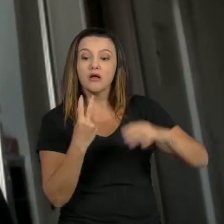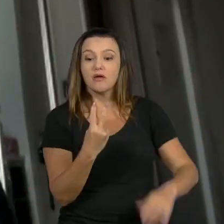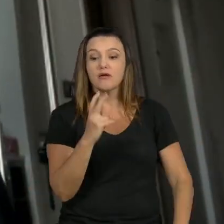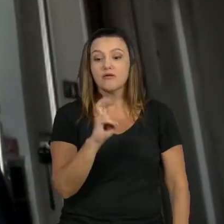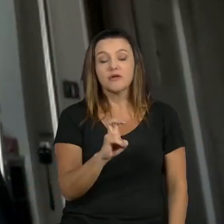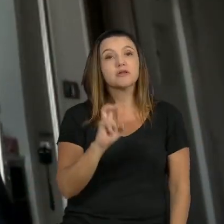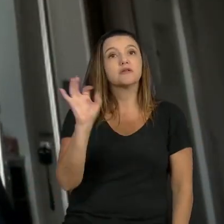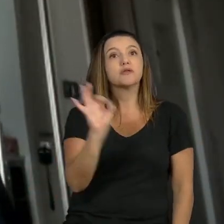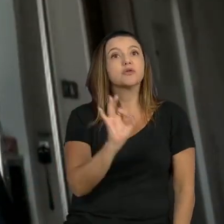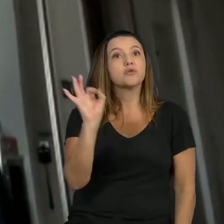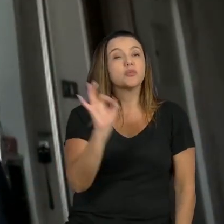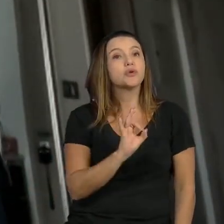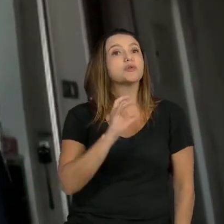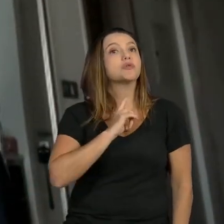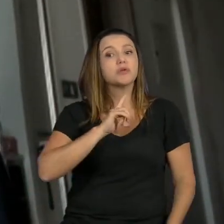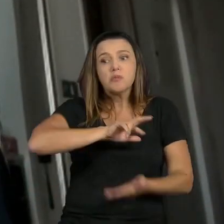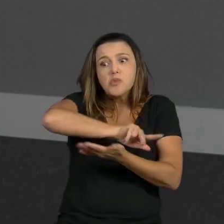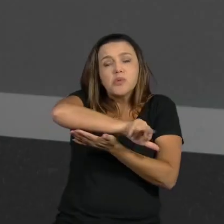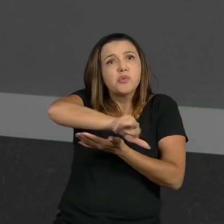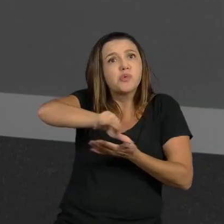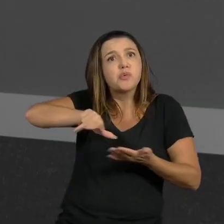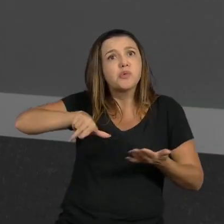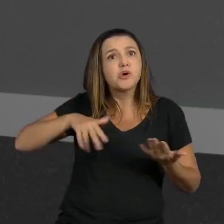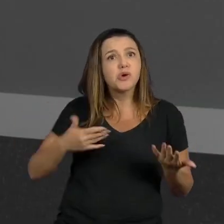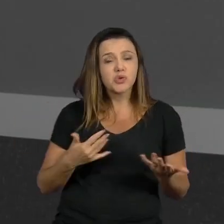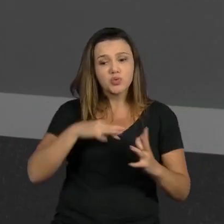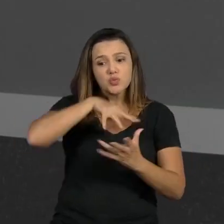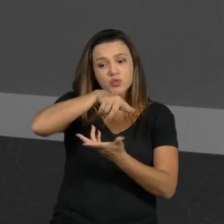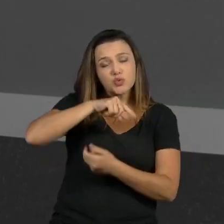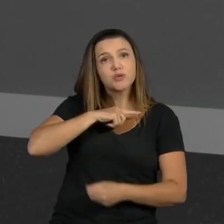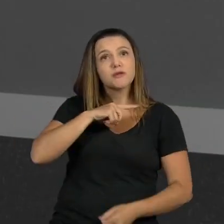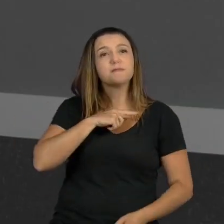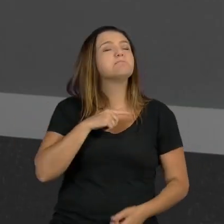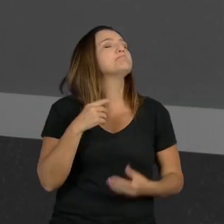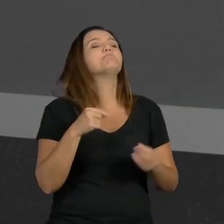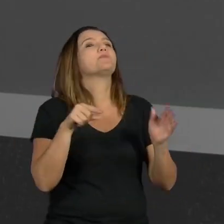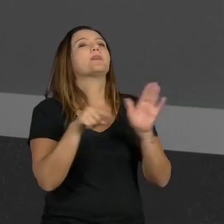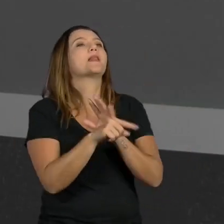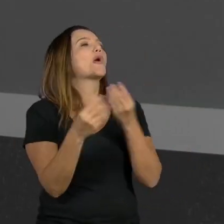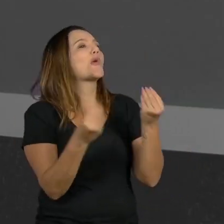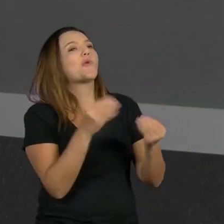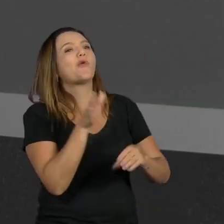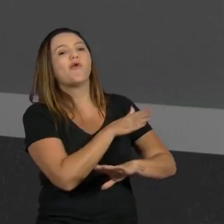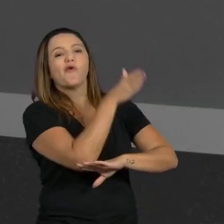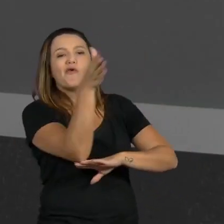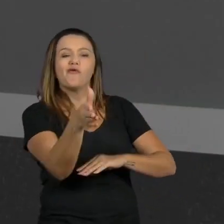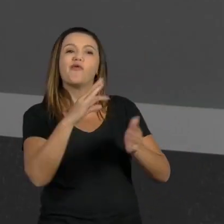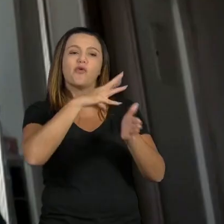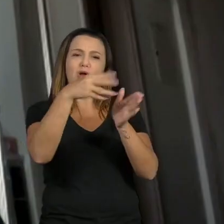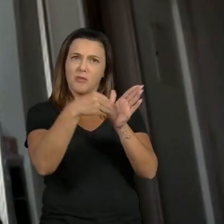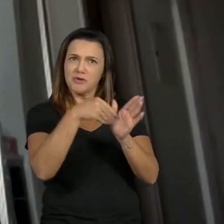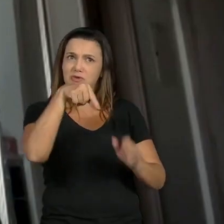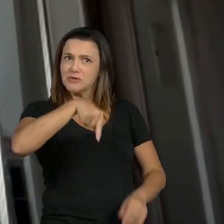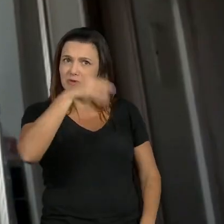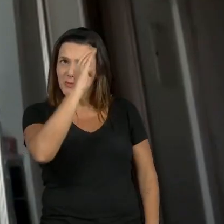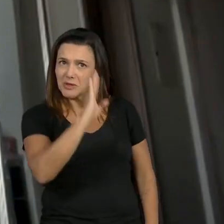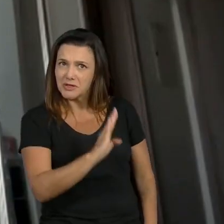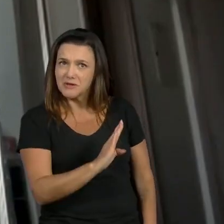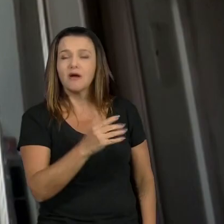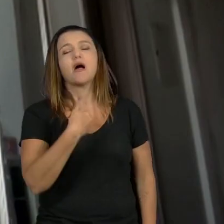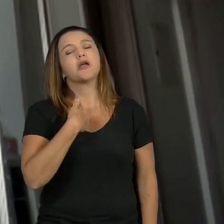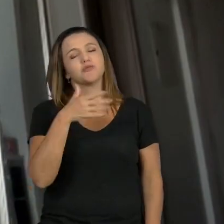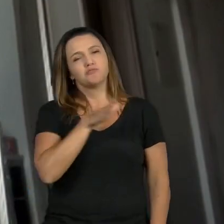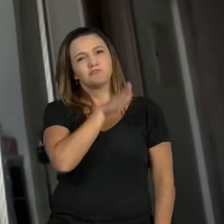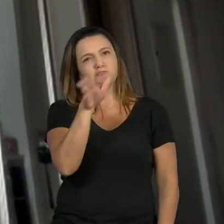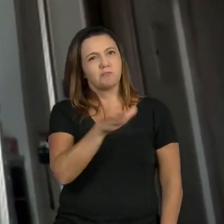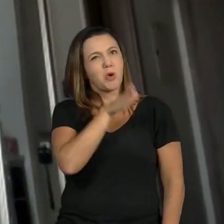de toda a biodiversidade marinha do mundo. Como é que foram as suas idas à Amazônia? Não sei se você foi só no Brasil. Aí eu já vou para lá